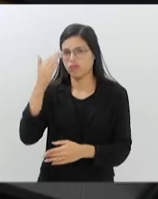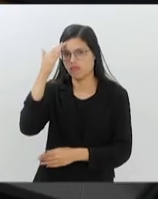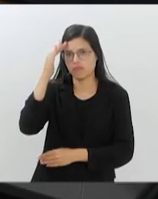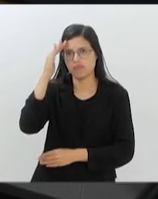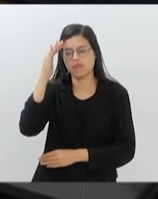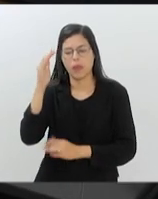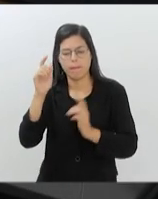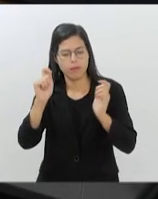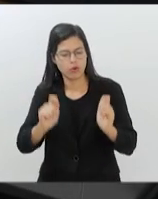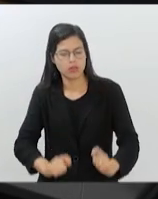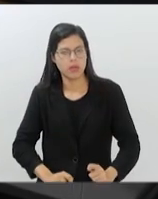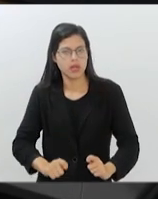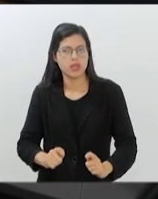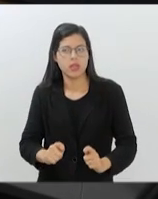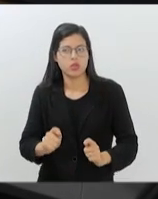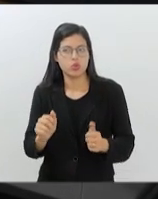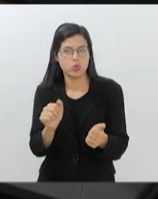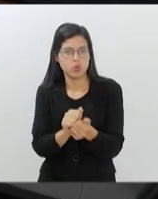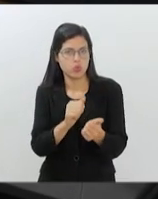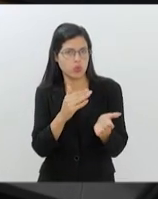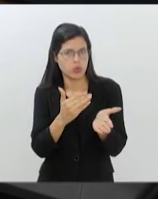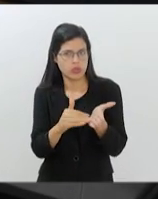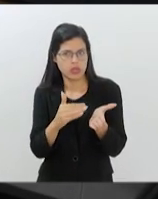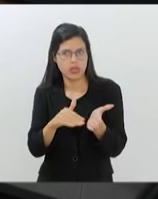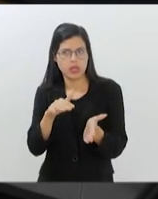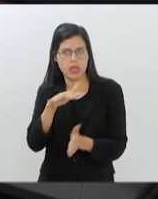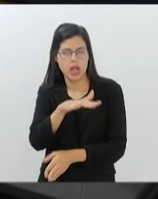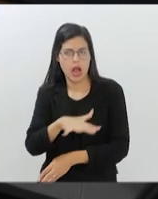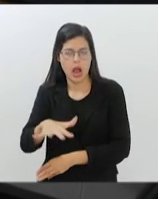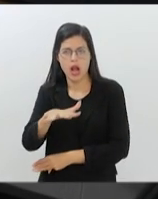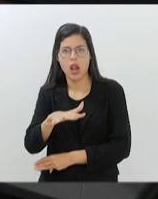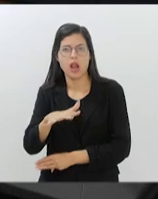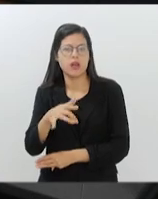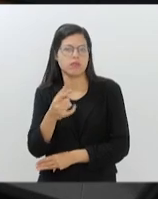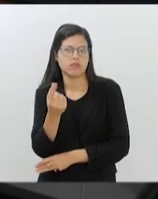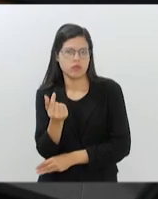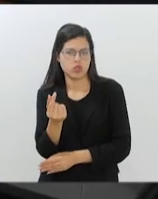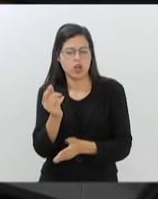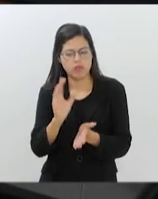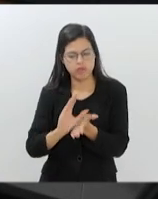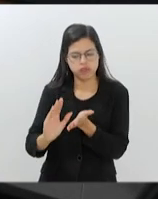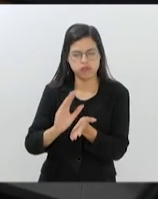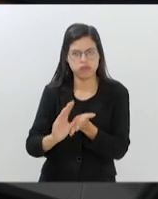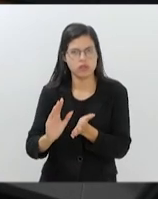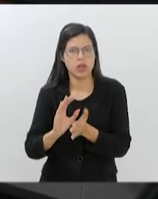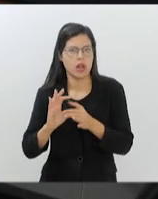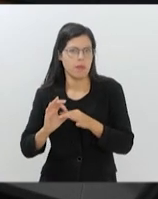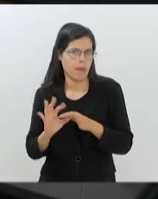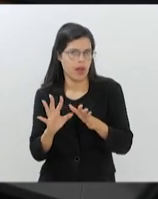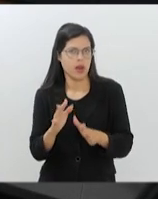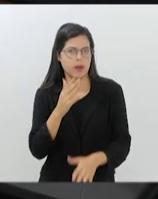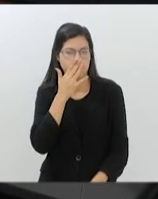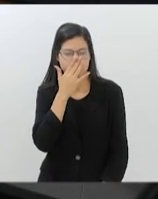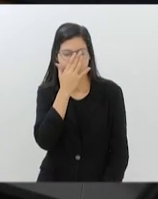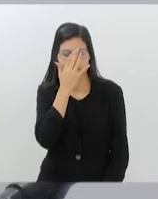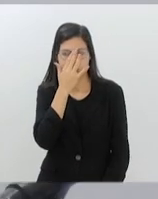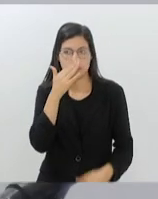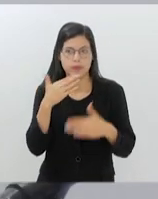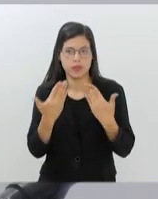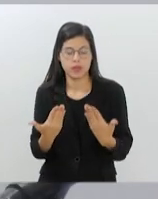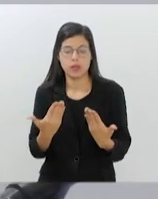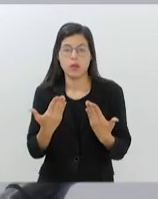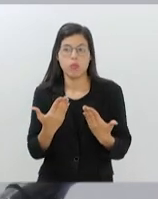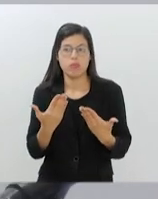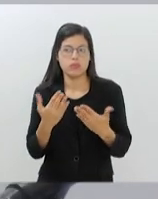secretaria que tá envolvida na na área e libera então aquele valor que pode ser executado ou não perfeito Então essa liberação do valor é da